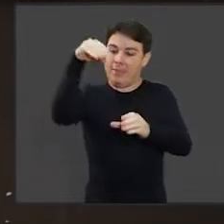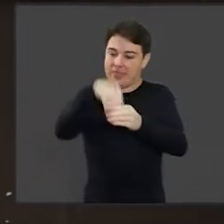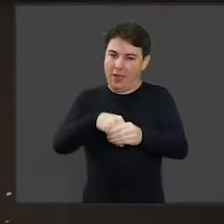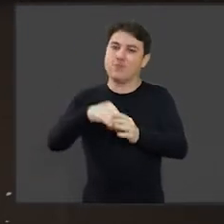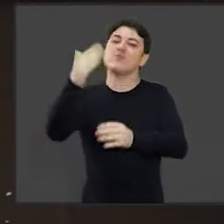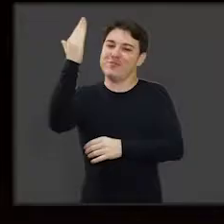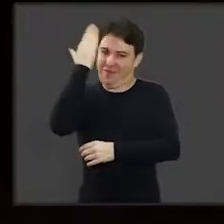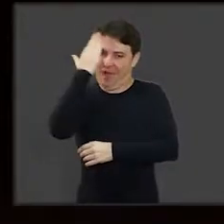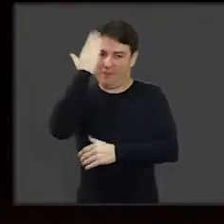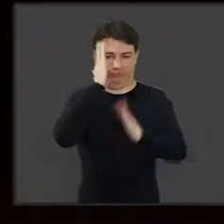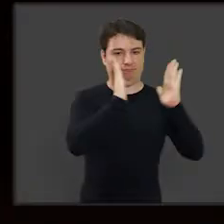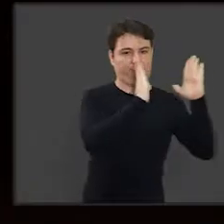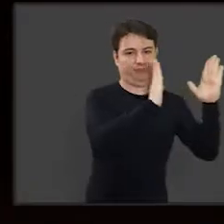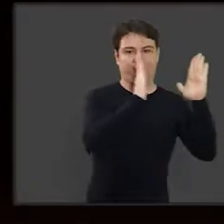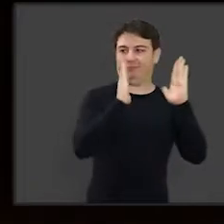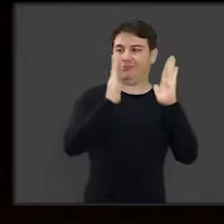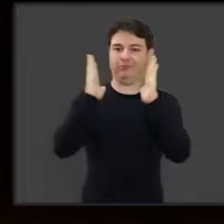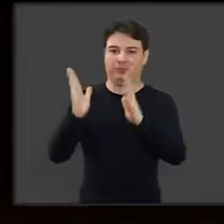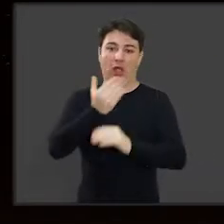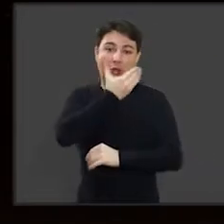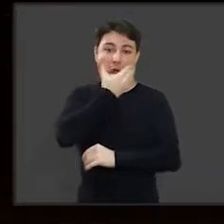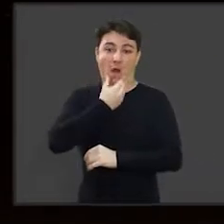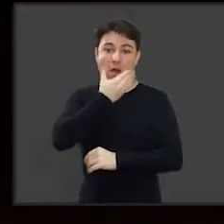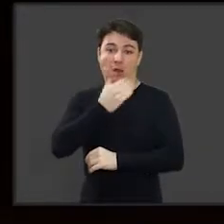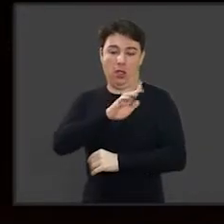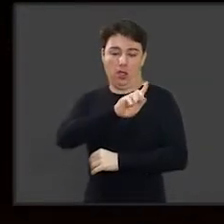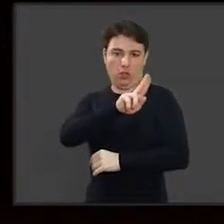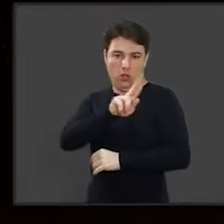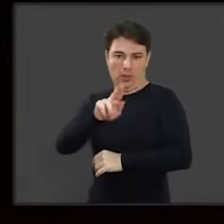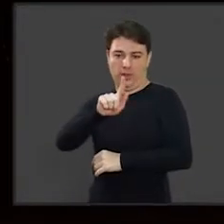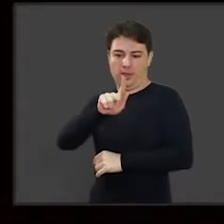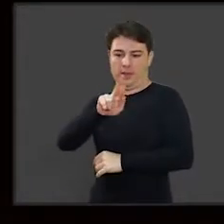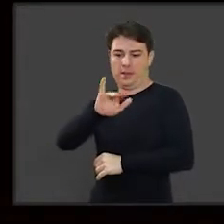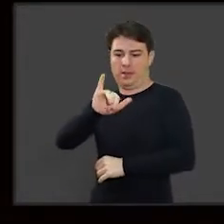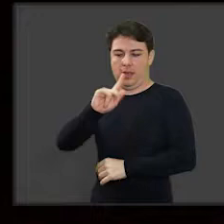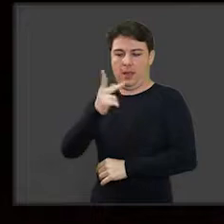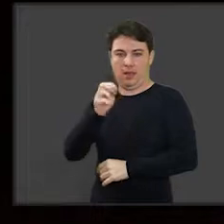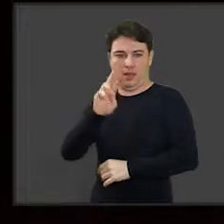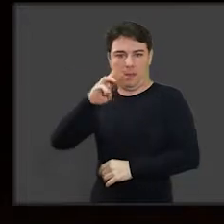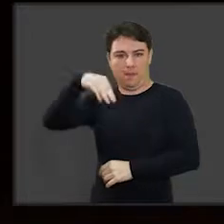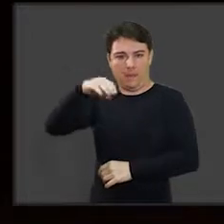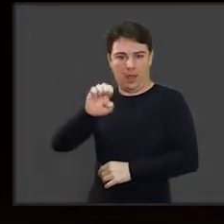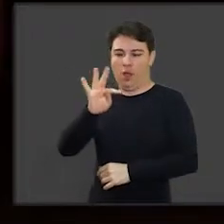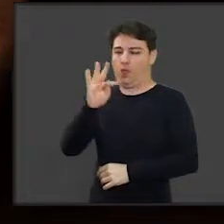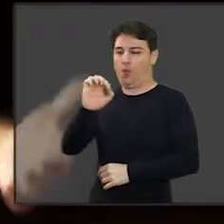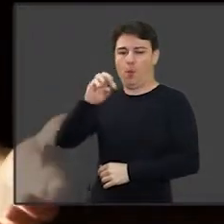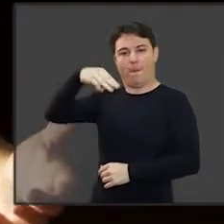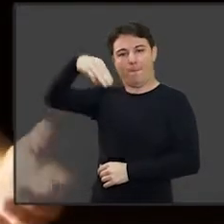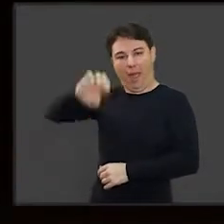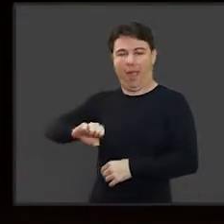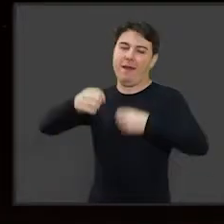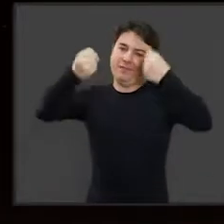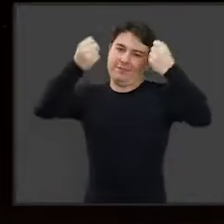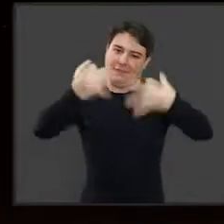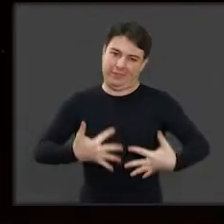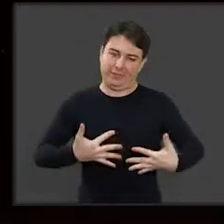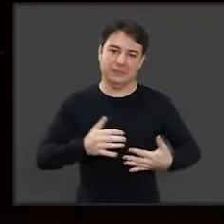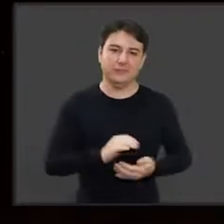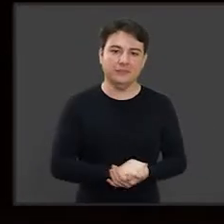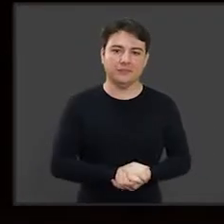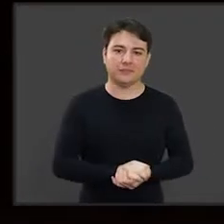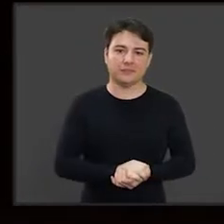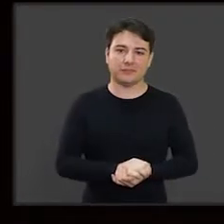espetáculo e vai falar, hoje a gente não sabe o que vai fazer. Apesar da gente não saber o que vai fazer, a gente sabe o que